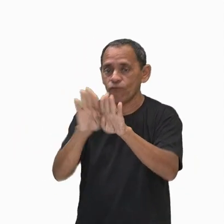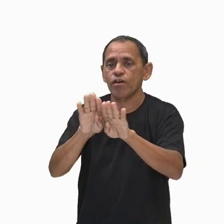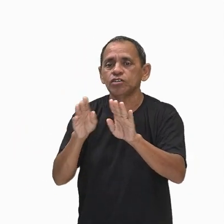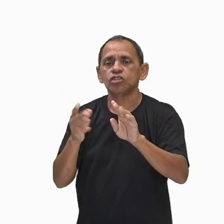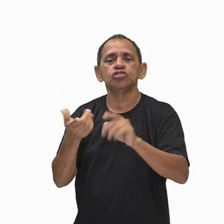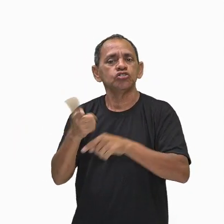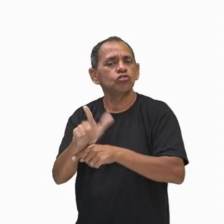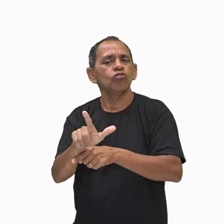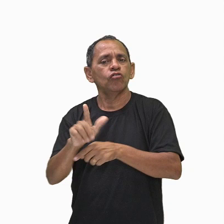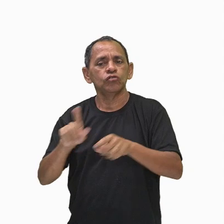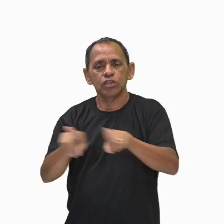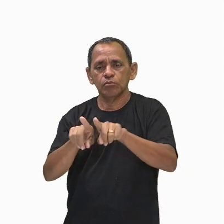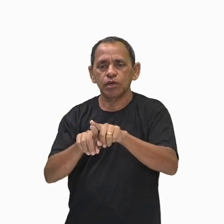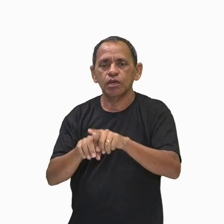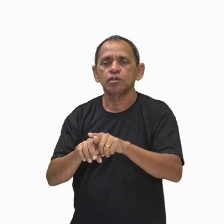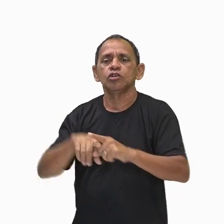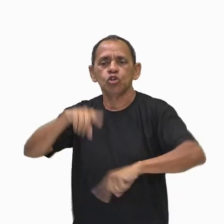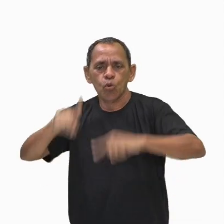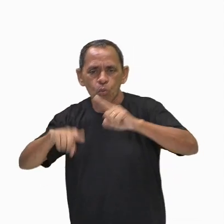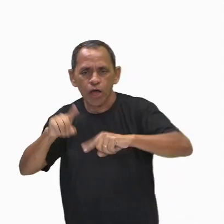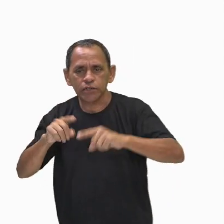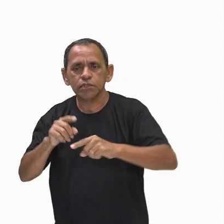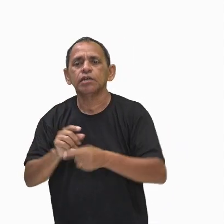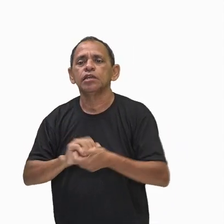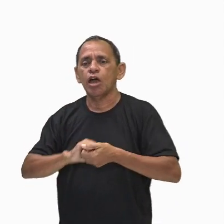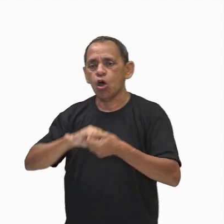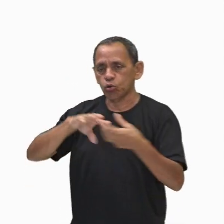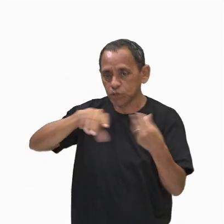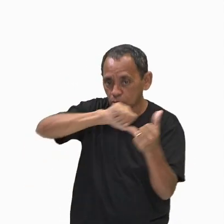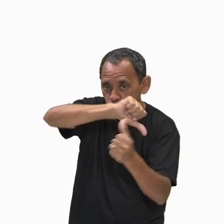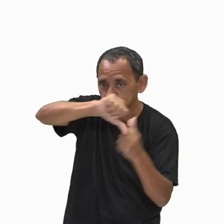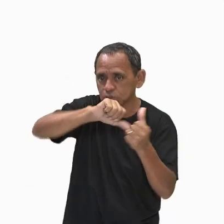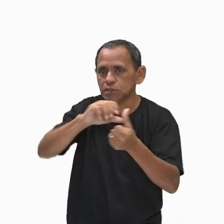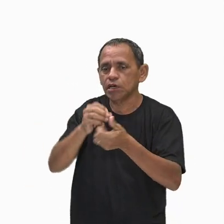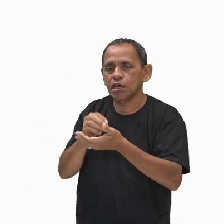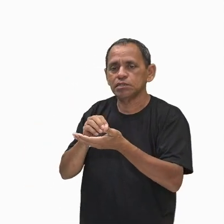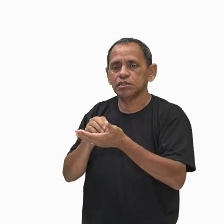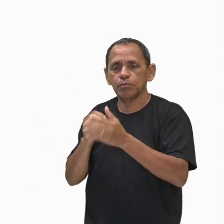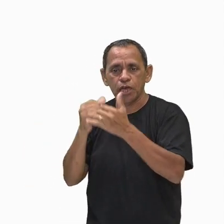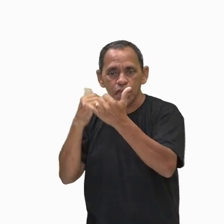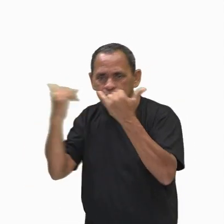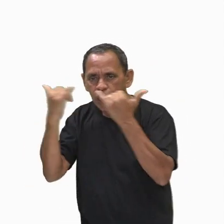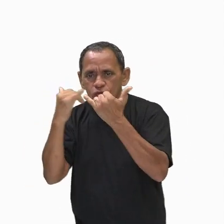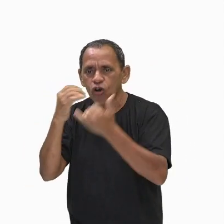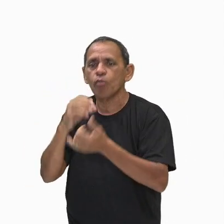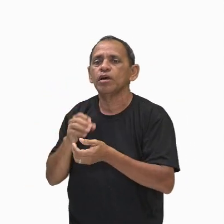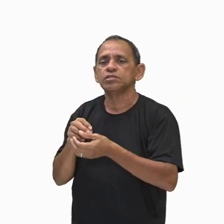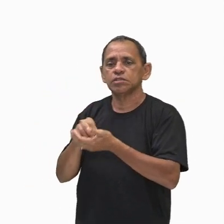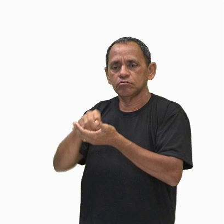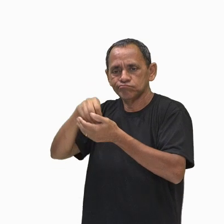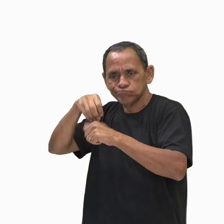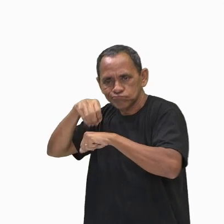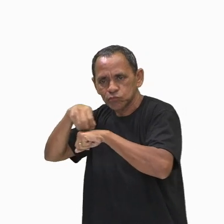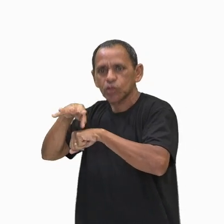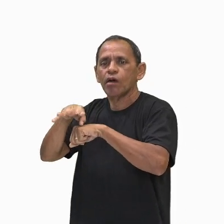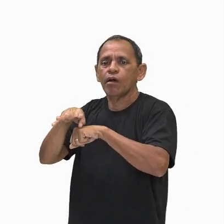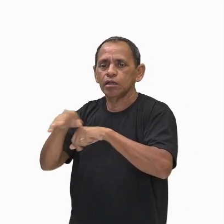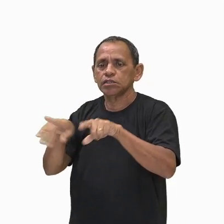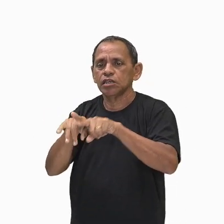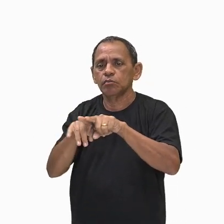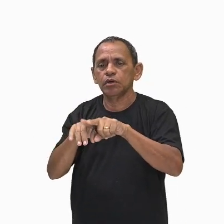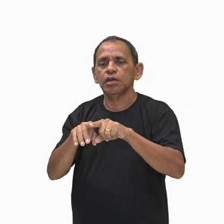da transcrição vai ser o RNA. E a transcrição também vai ser uma etapa da síntese